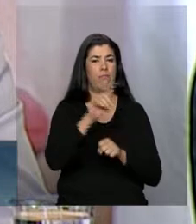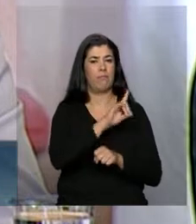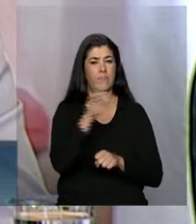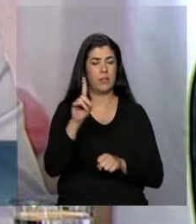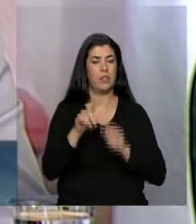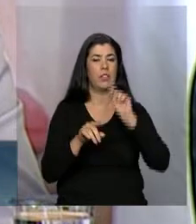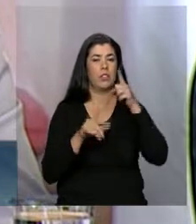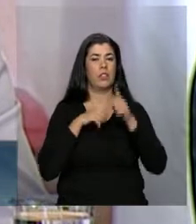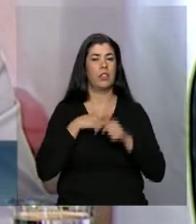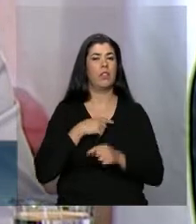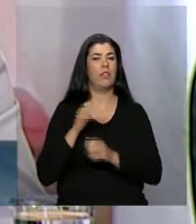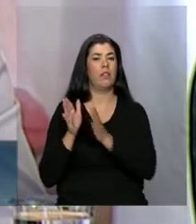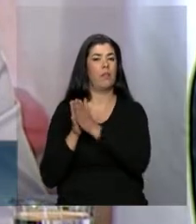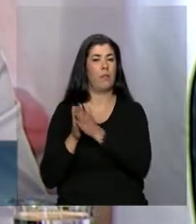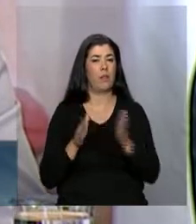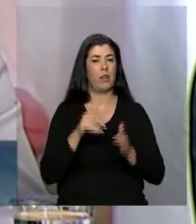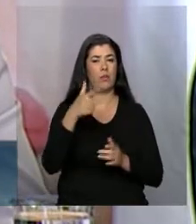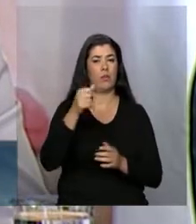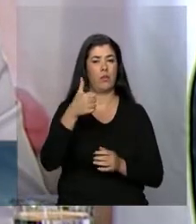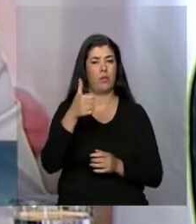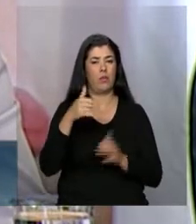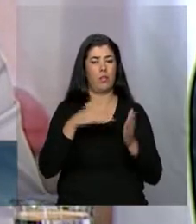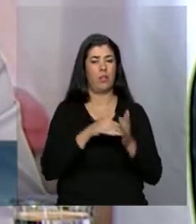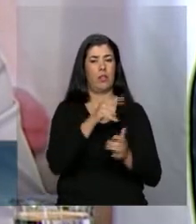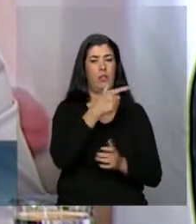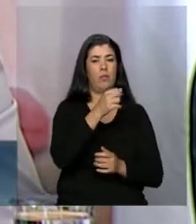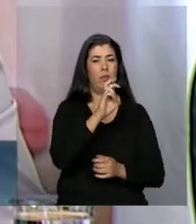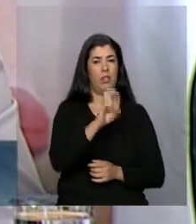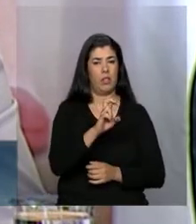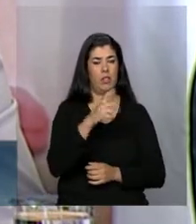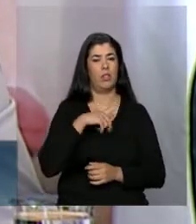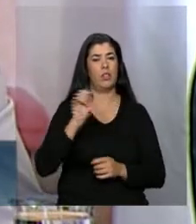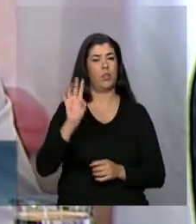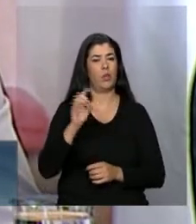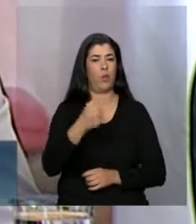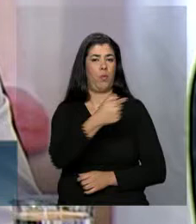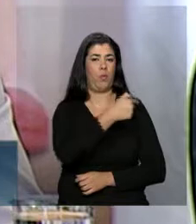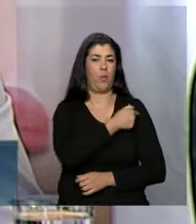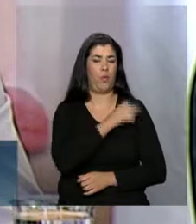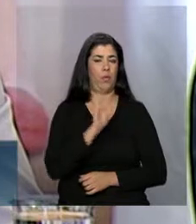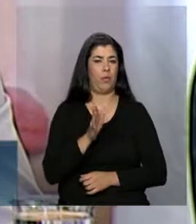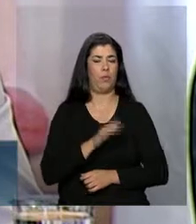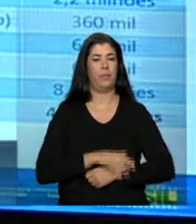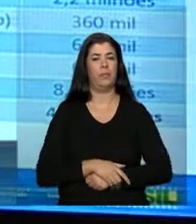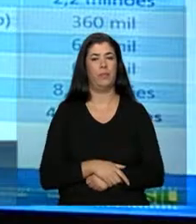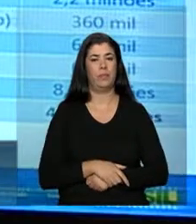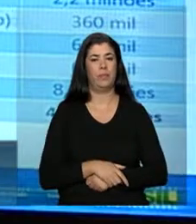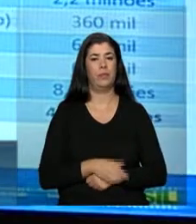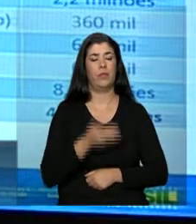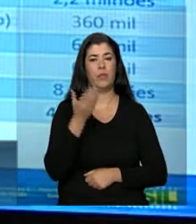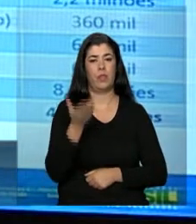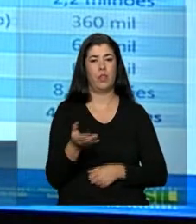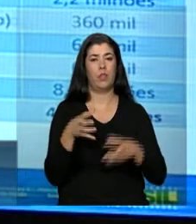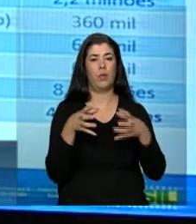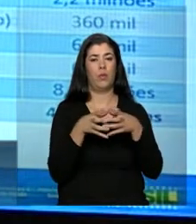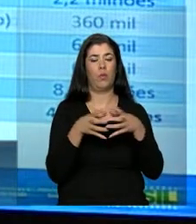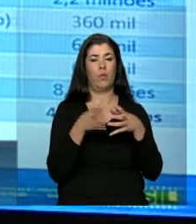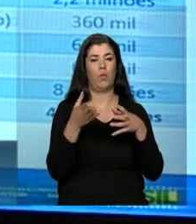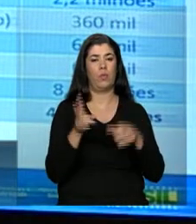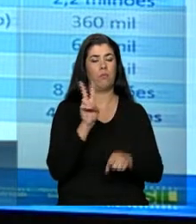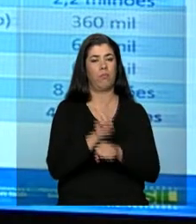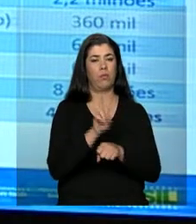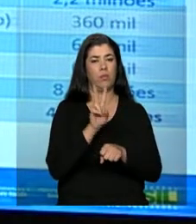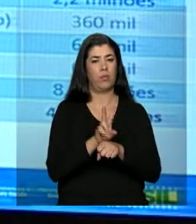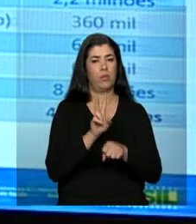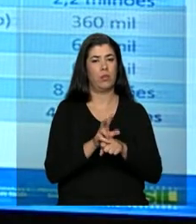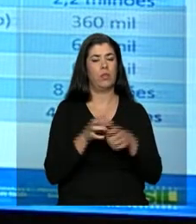entre 2011 a 2015, basta tomar 1 dose. Pode passar? Então, este é o nosso grupo, né, mantendo